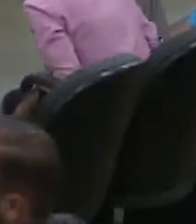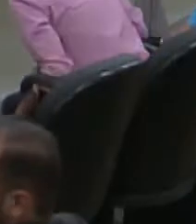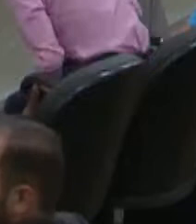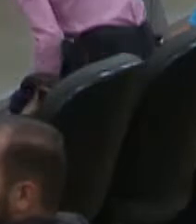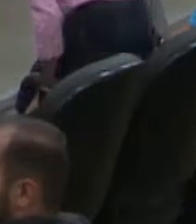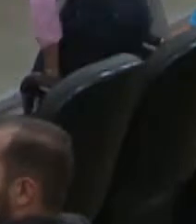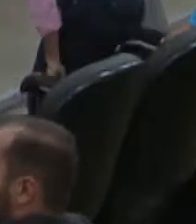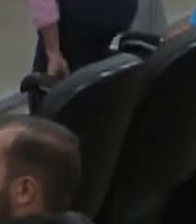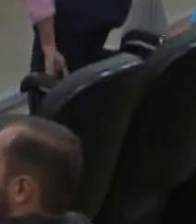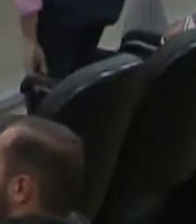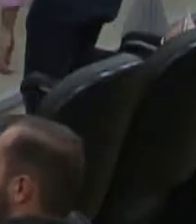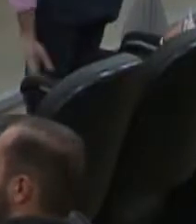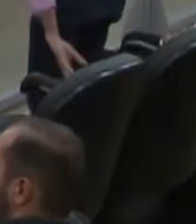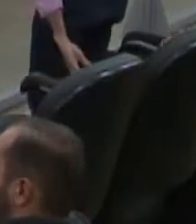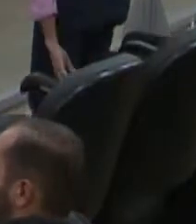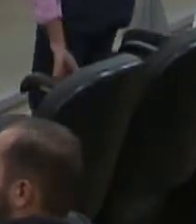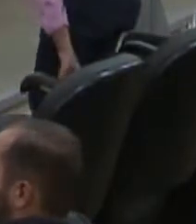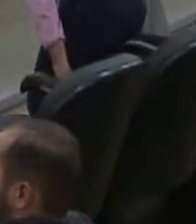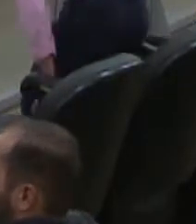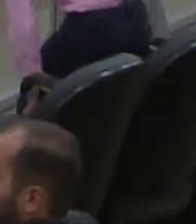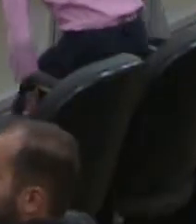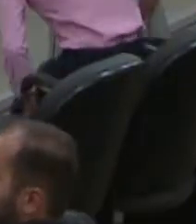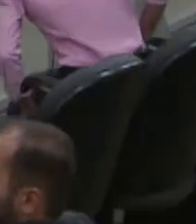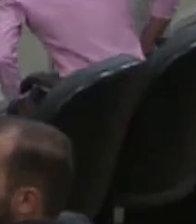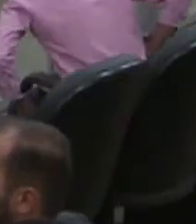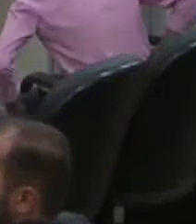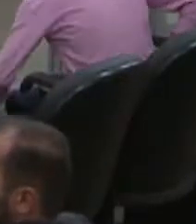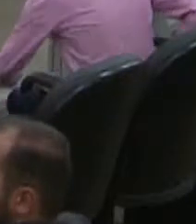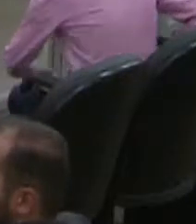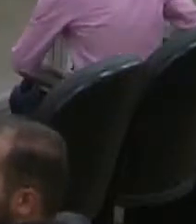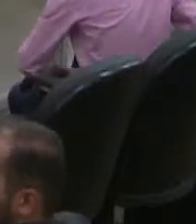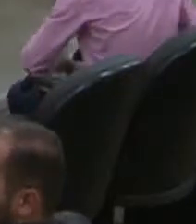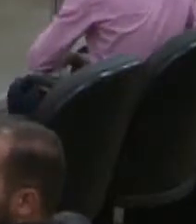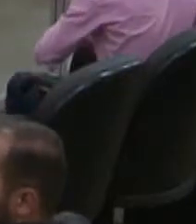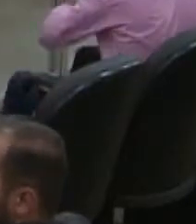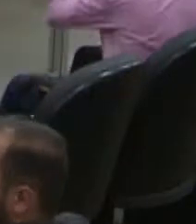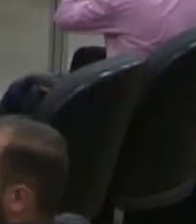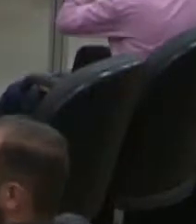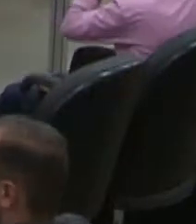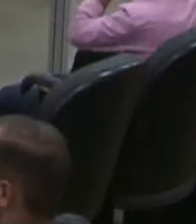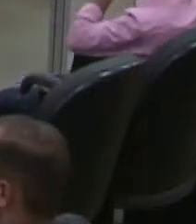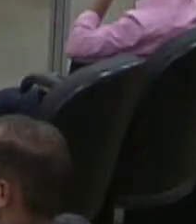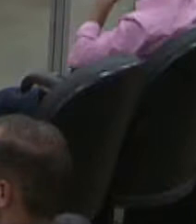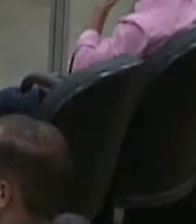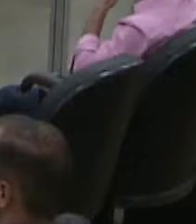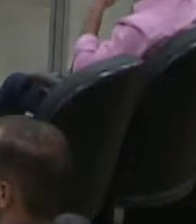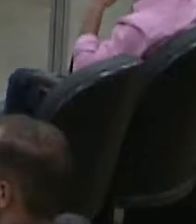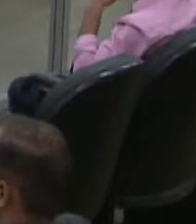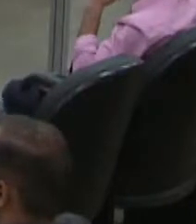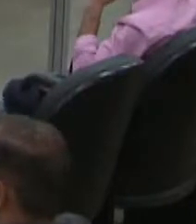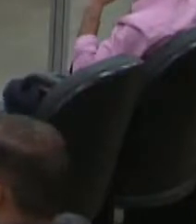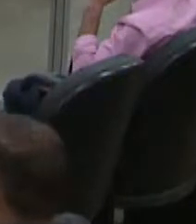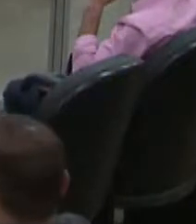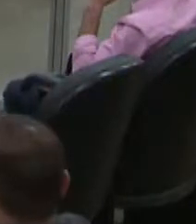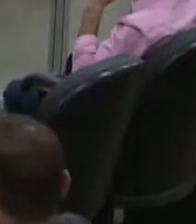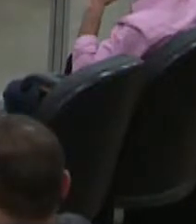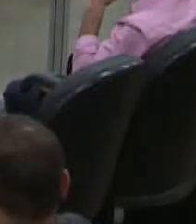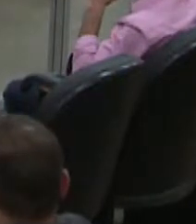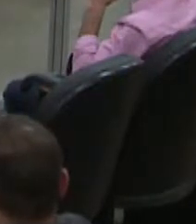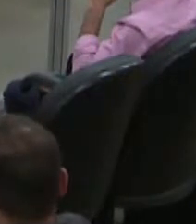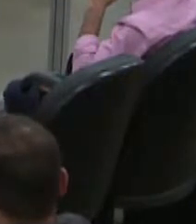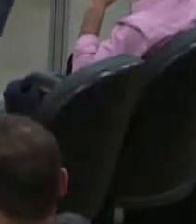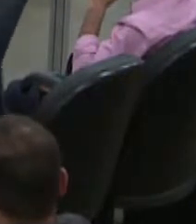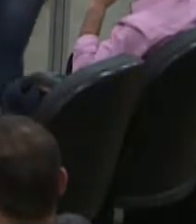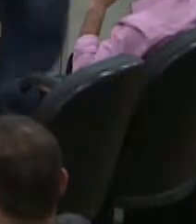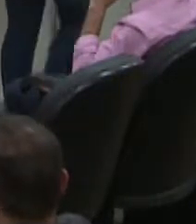conforme já mencionado sugerido e requisitado pelo vereador ismael tal